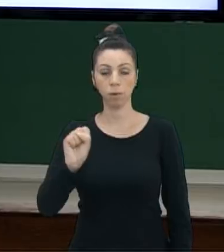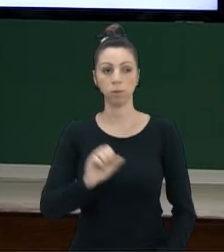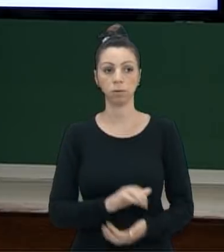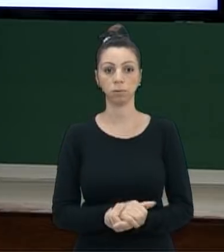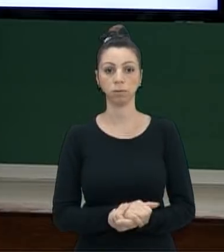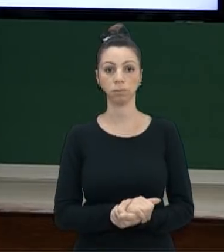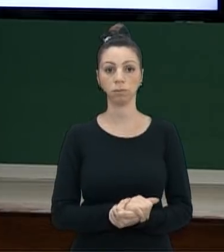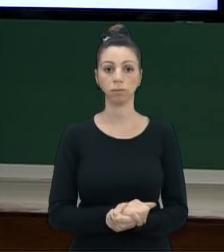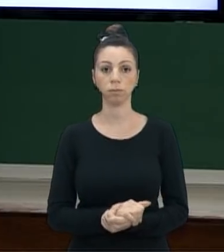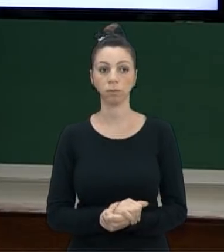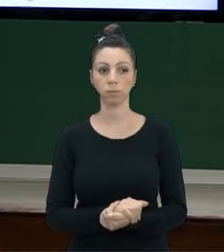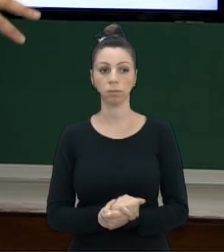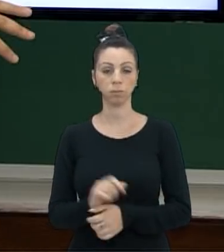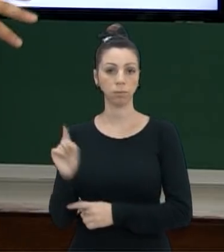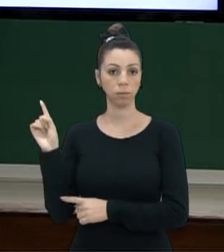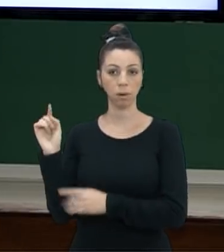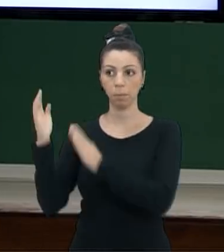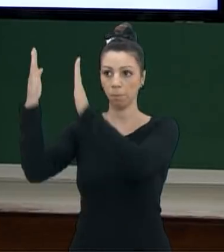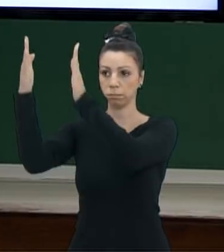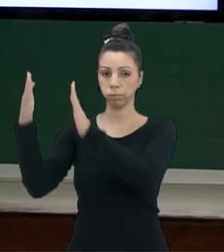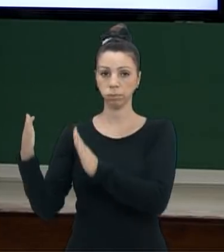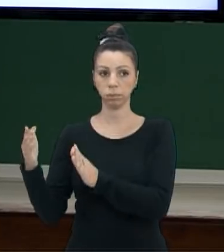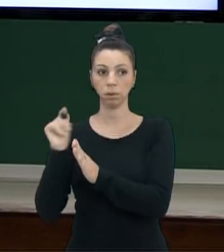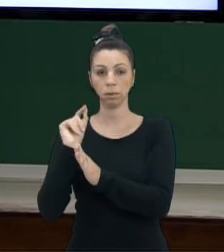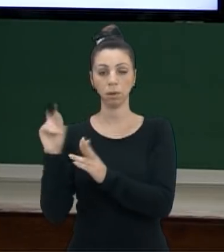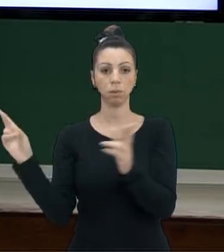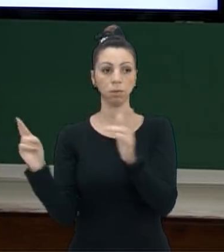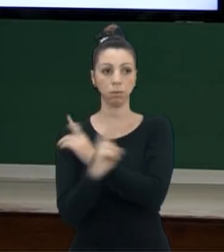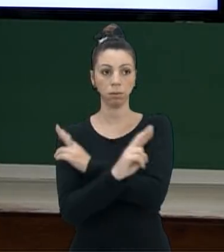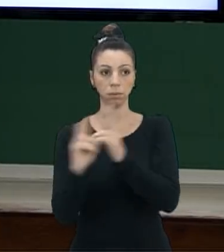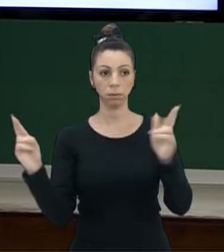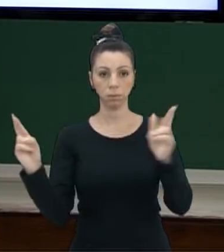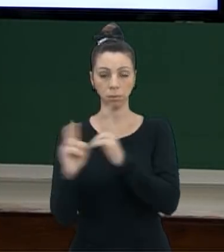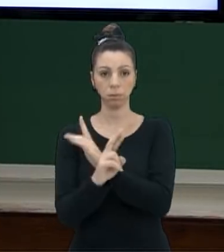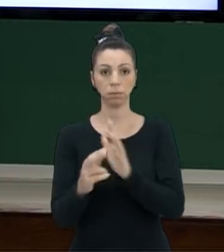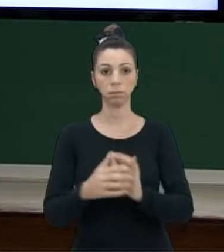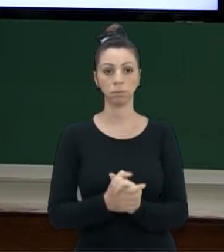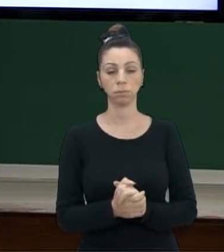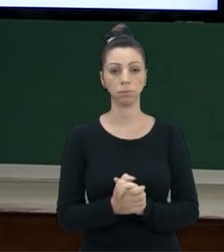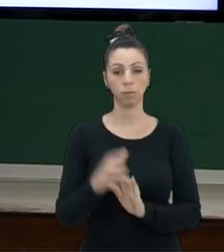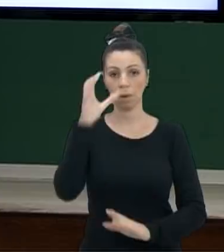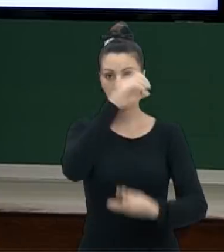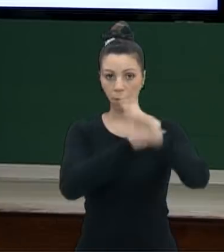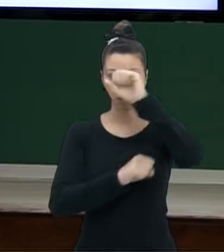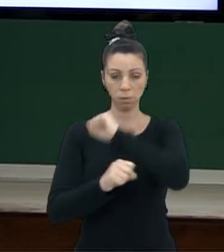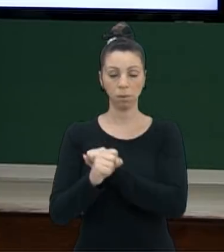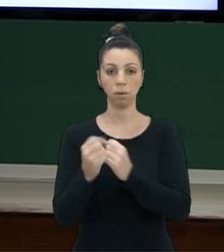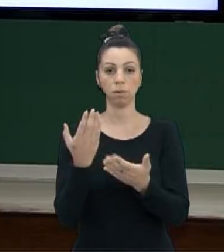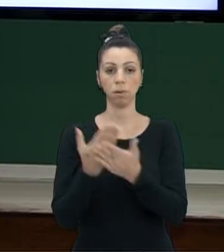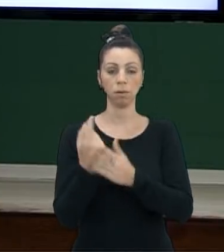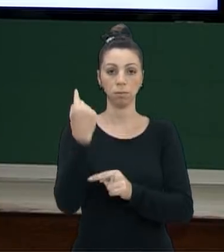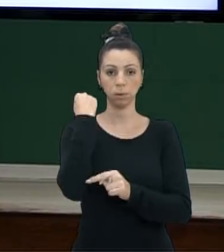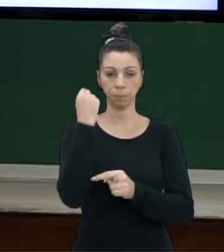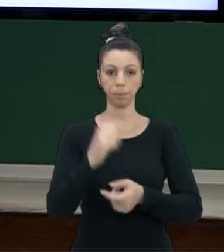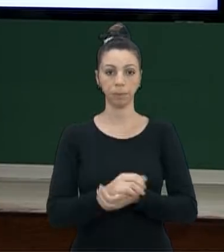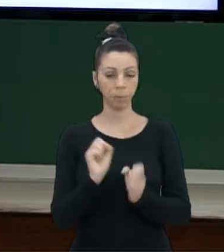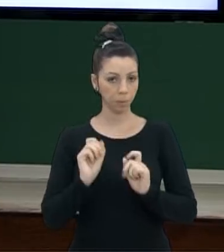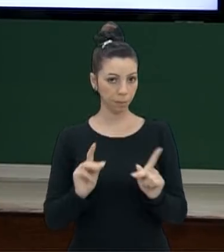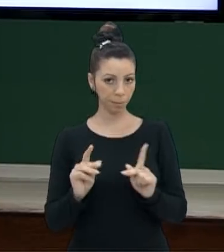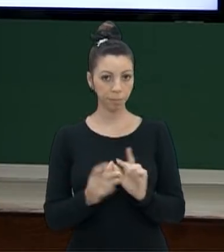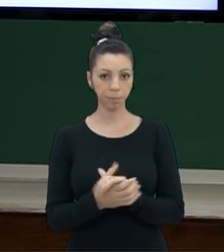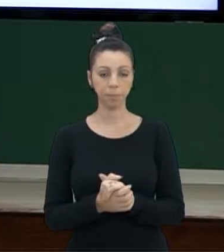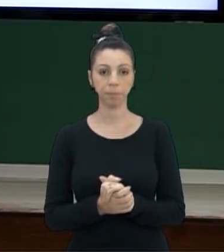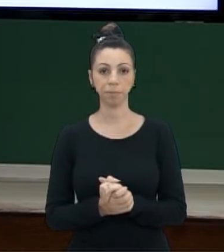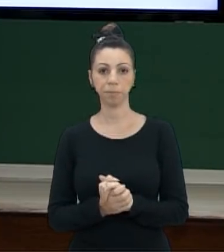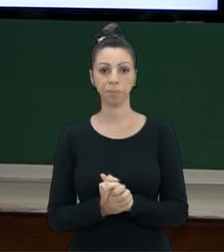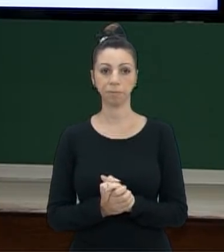essa linha aqui, que está relacionado com o que nós aprendemos na aula anterior. Tudo bem?